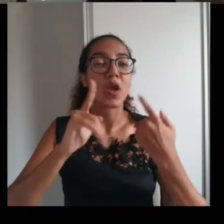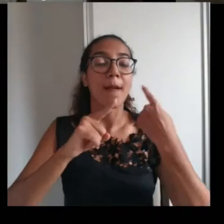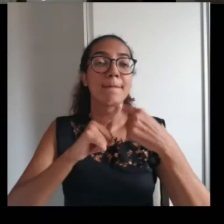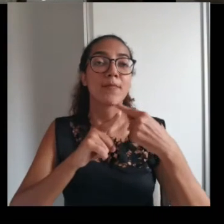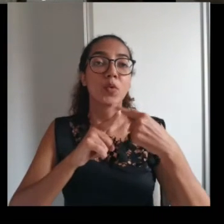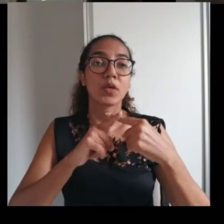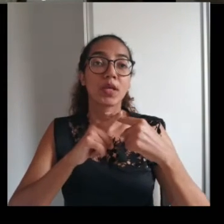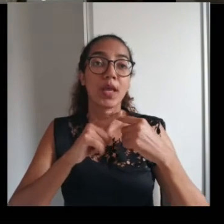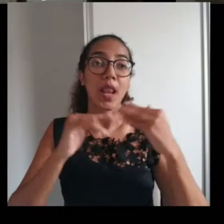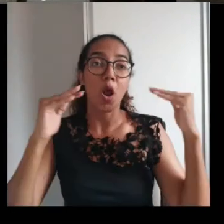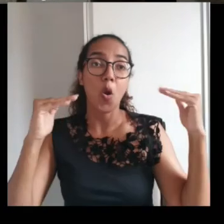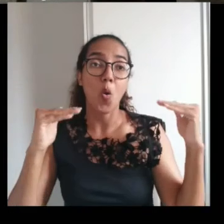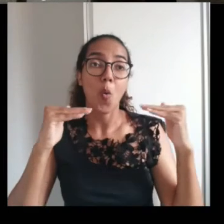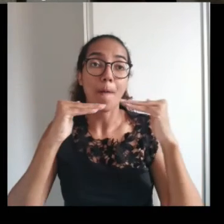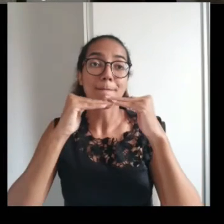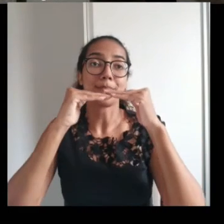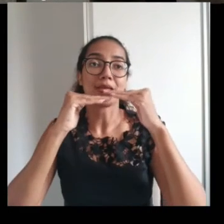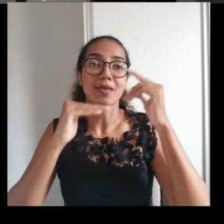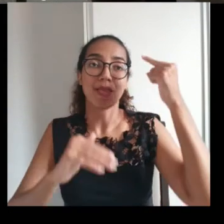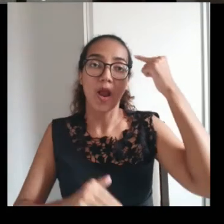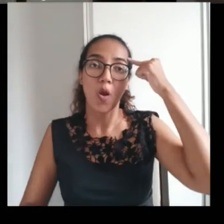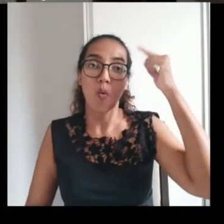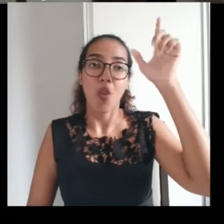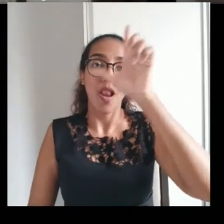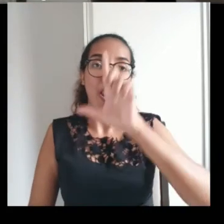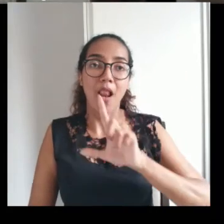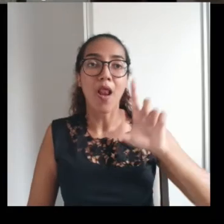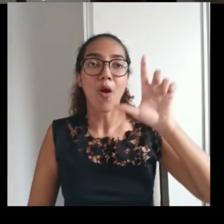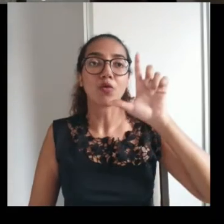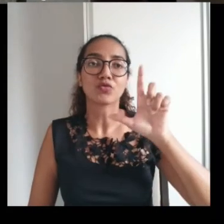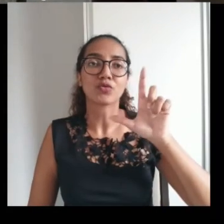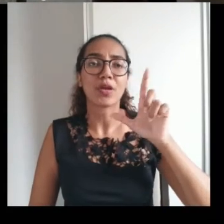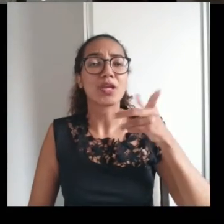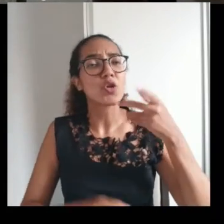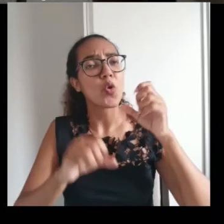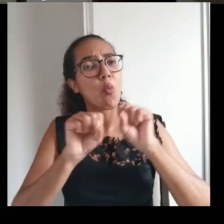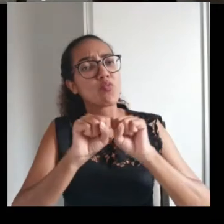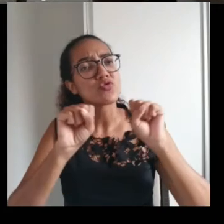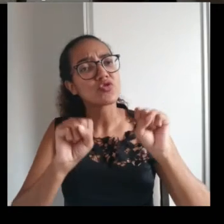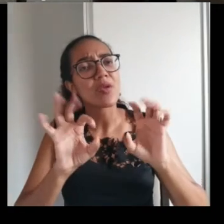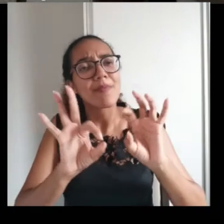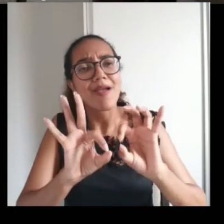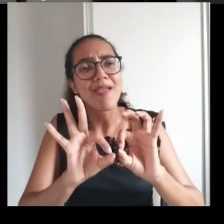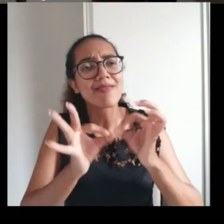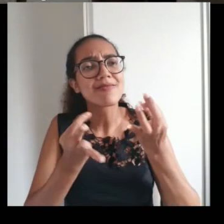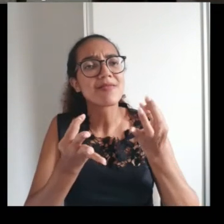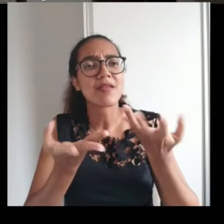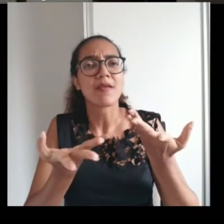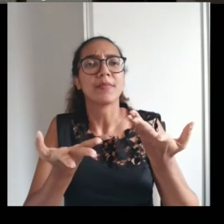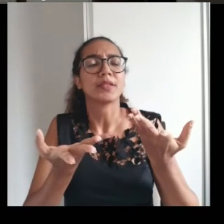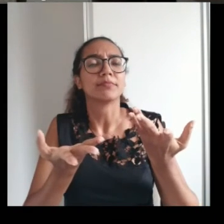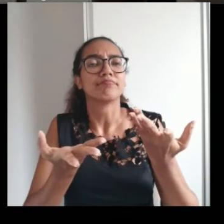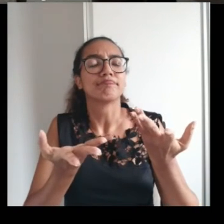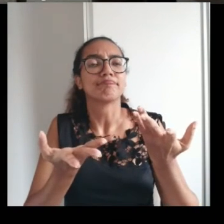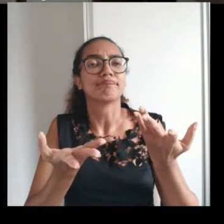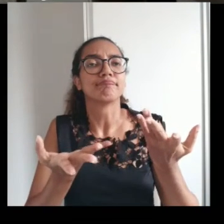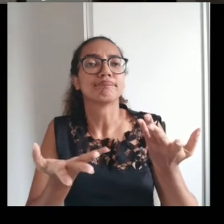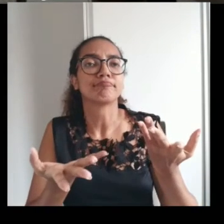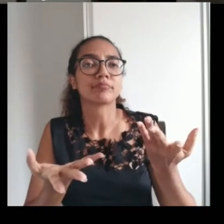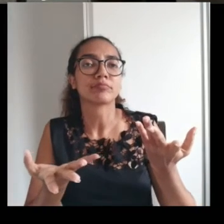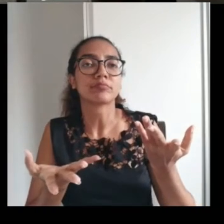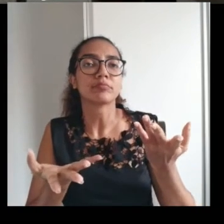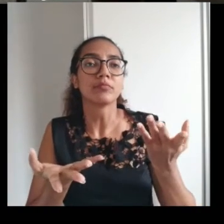né? Do ponto de vista de pacotes. E como é um sistema pequeno, a gente não vai aqui estar desenvolvendo um sistema muito grande,